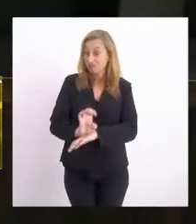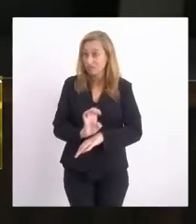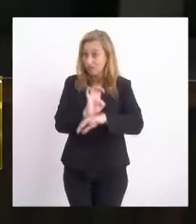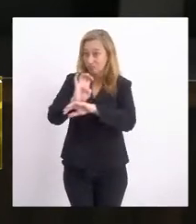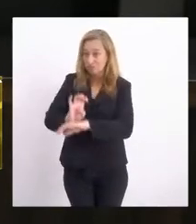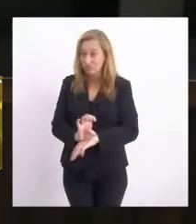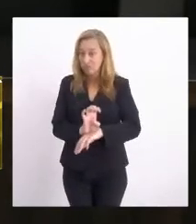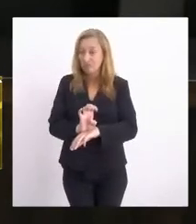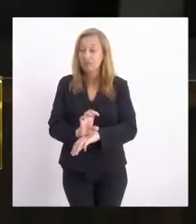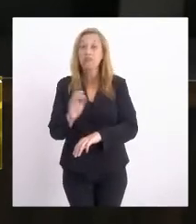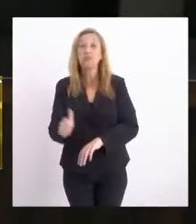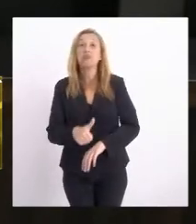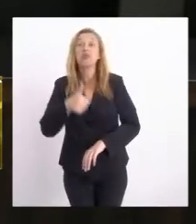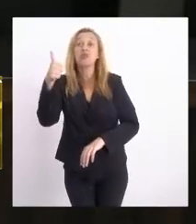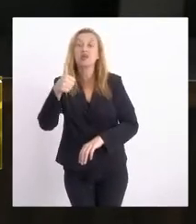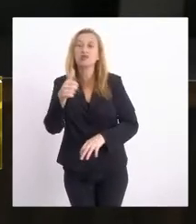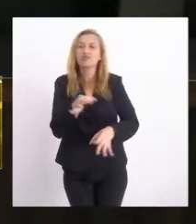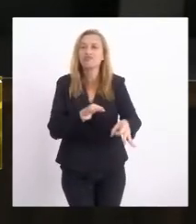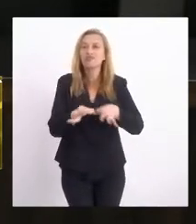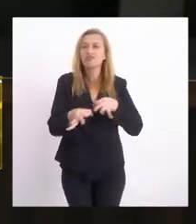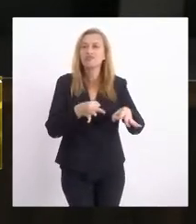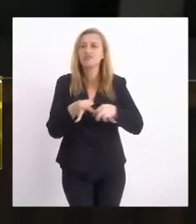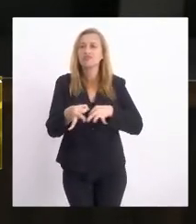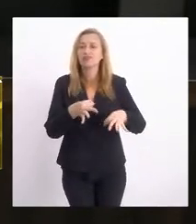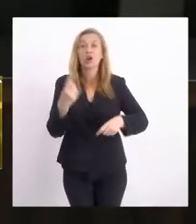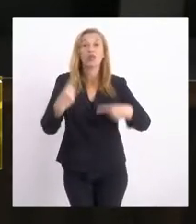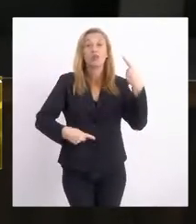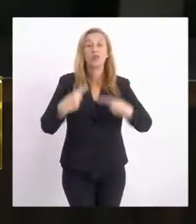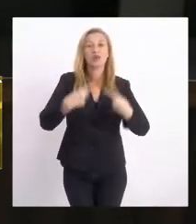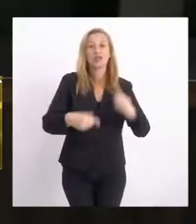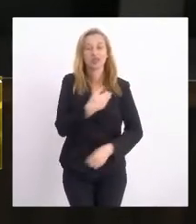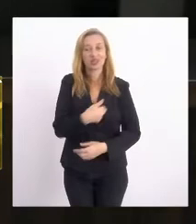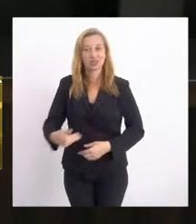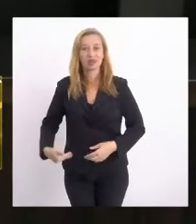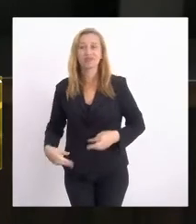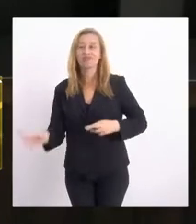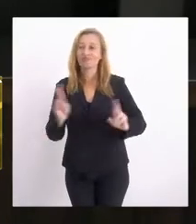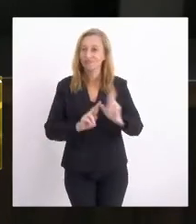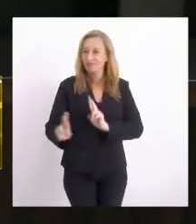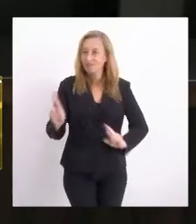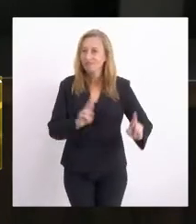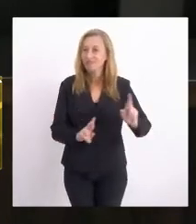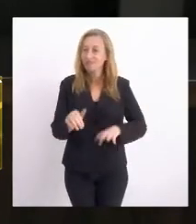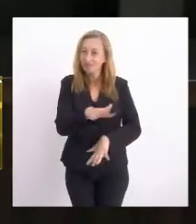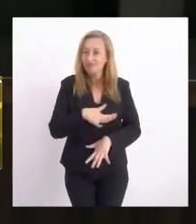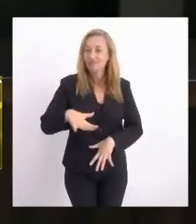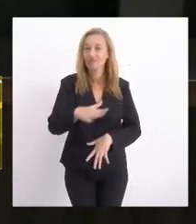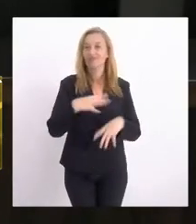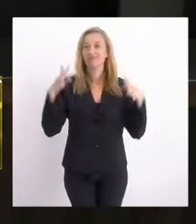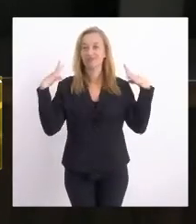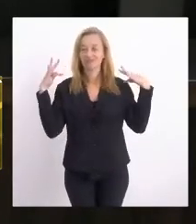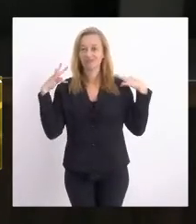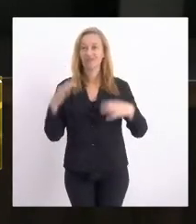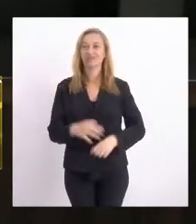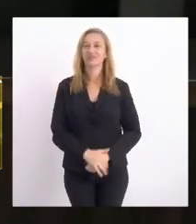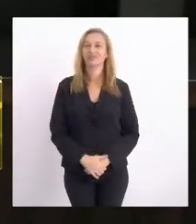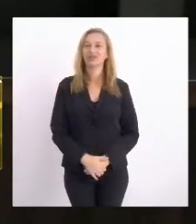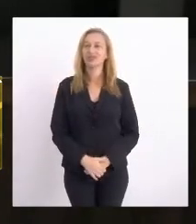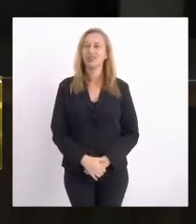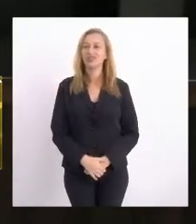isso tem esse a melhoria da elaboração de políticas públicas relacionadas ao setor turístico